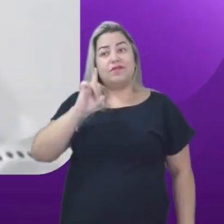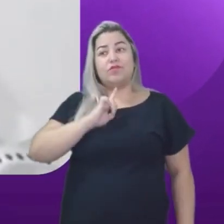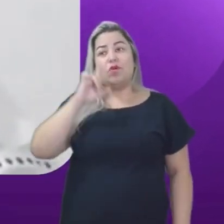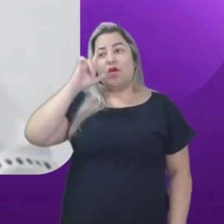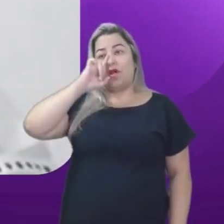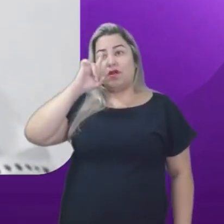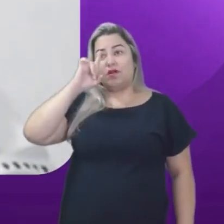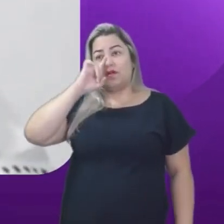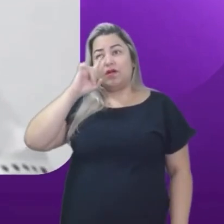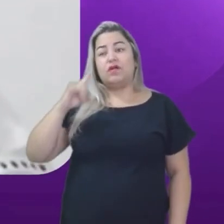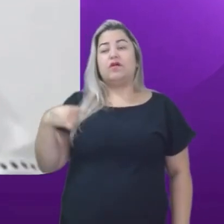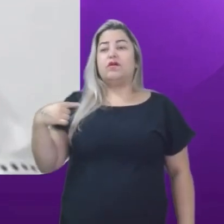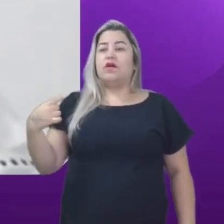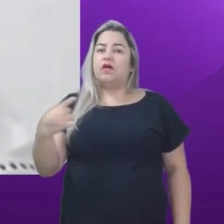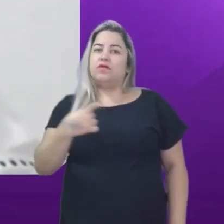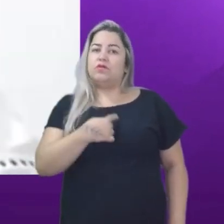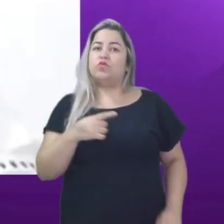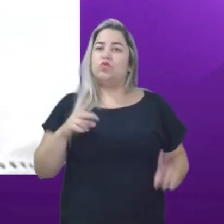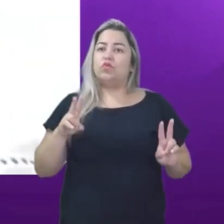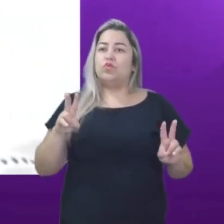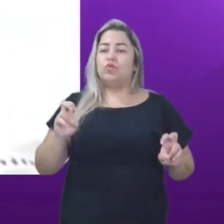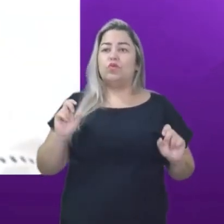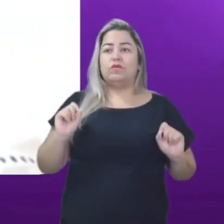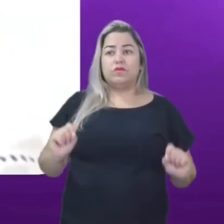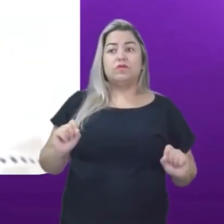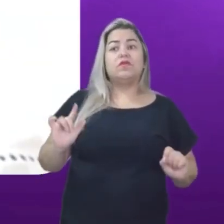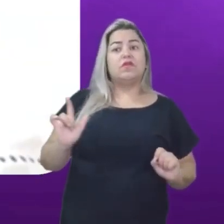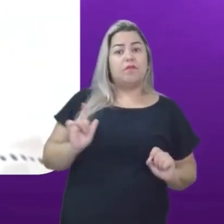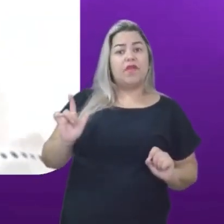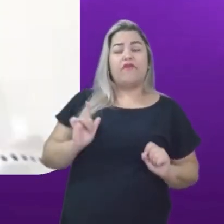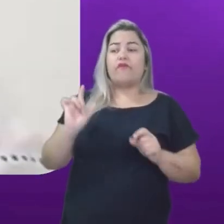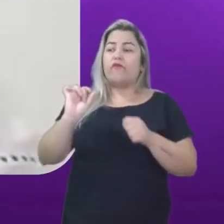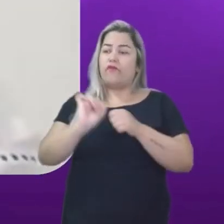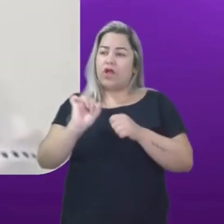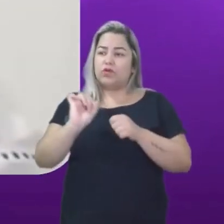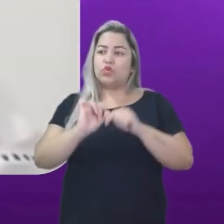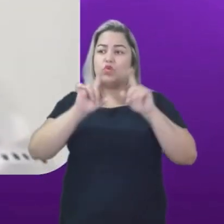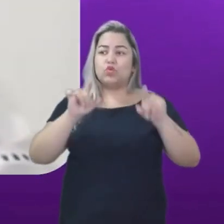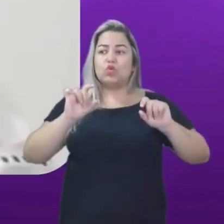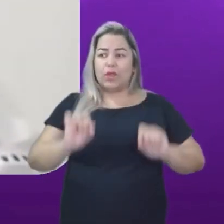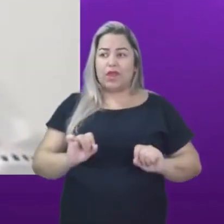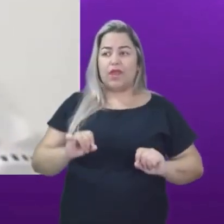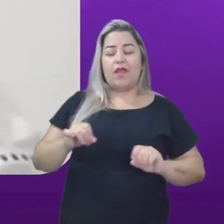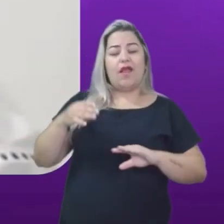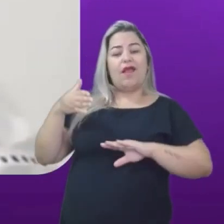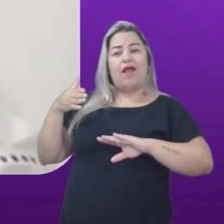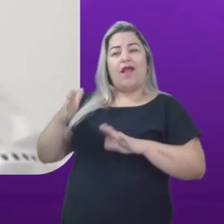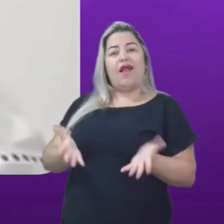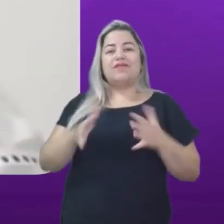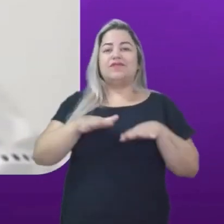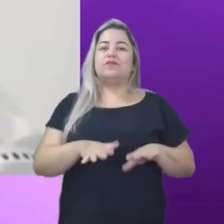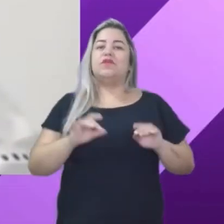da nossa topografia acidentada. Isso também faz com que a